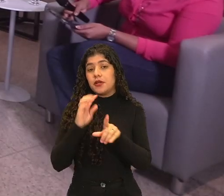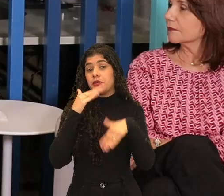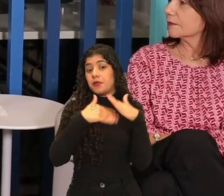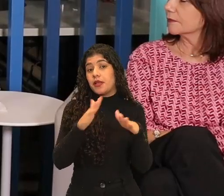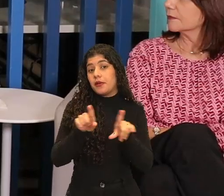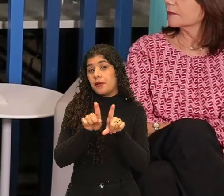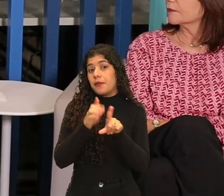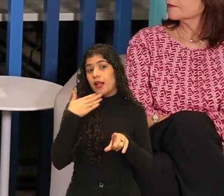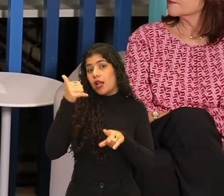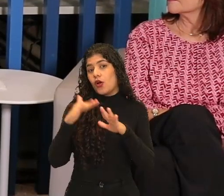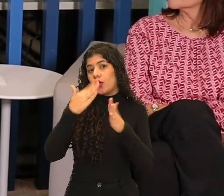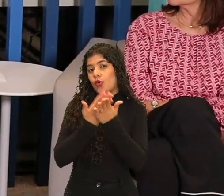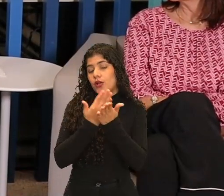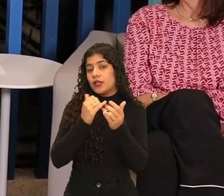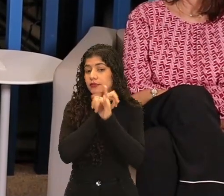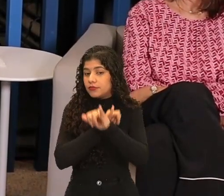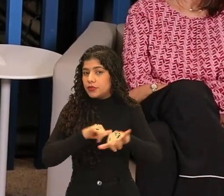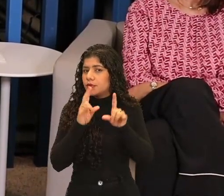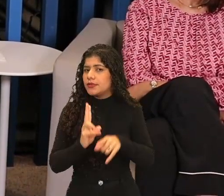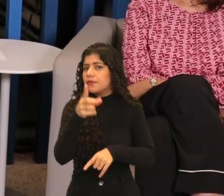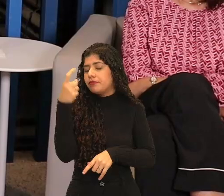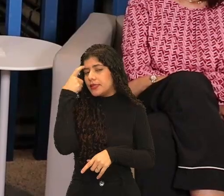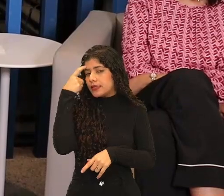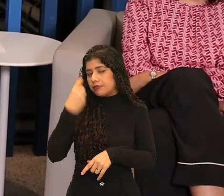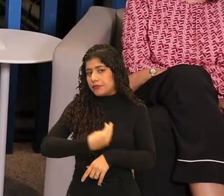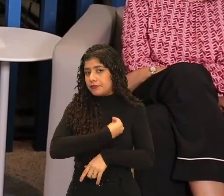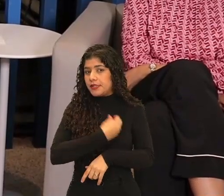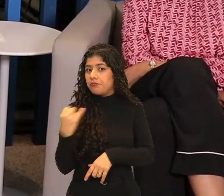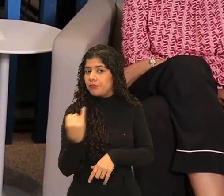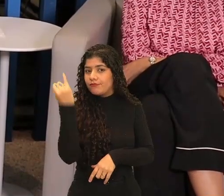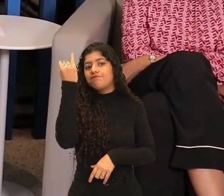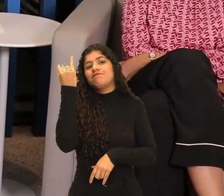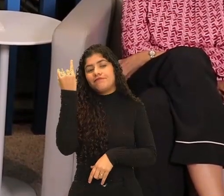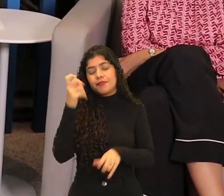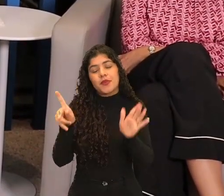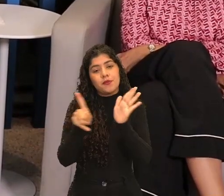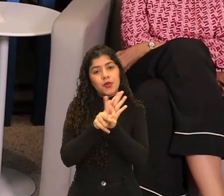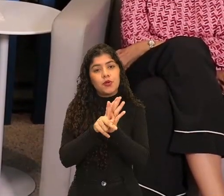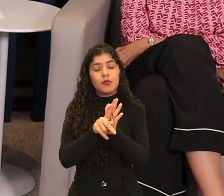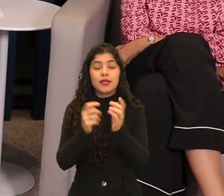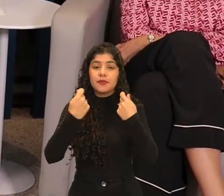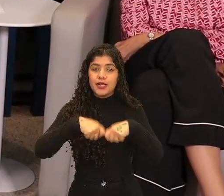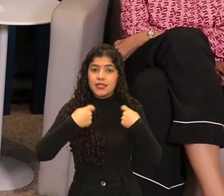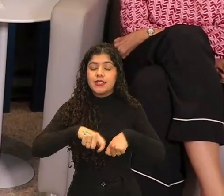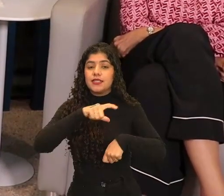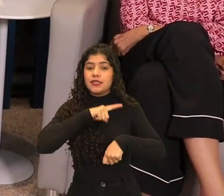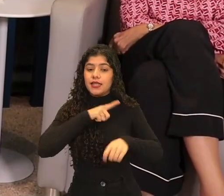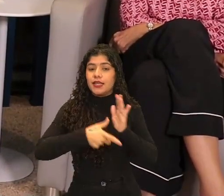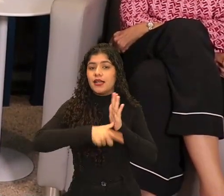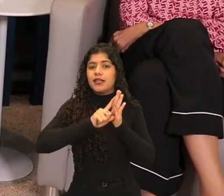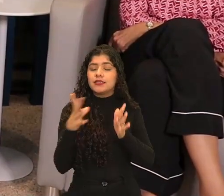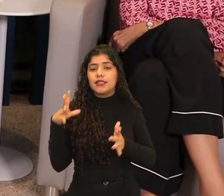escolar. Então, eu sempre falo para os pais pensarem nisso, né? Na importância que é fazer essa terapia